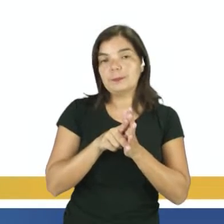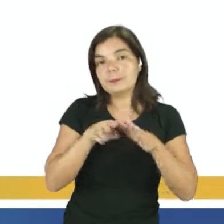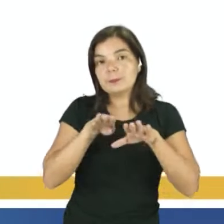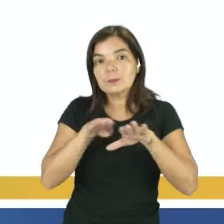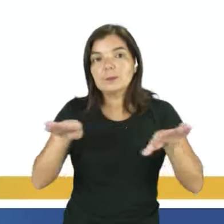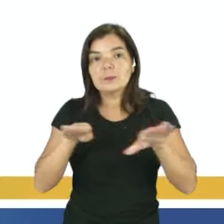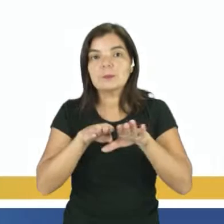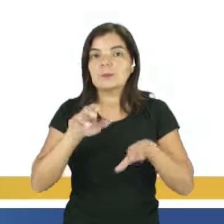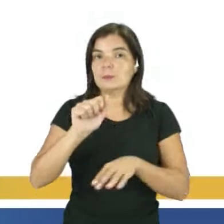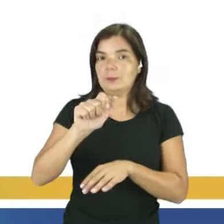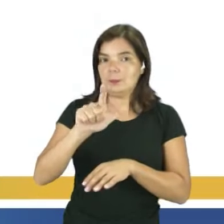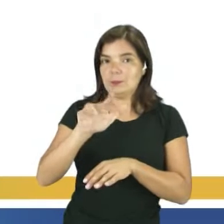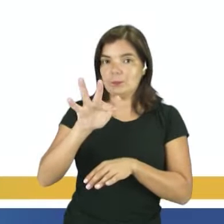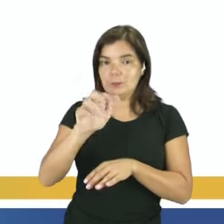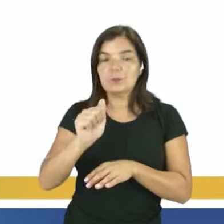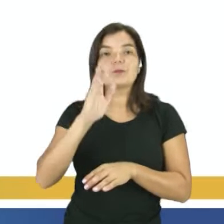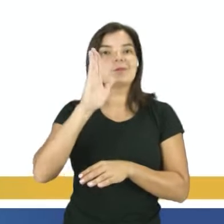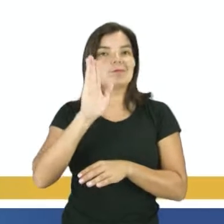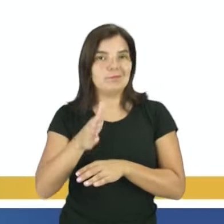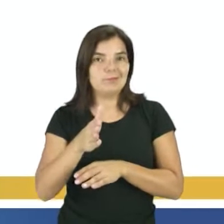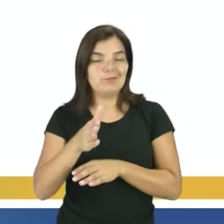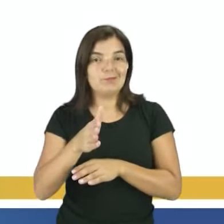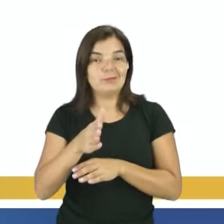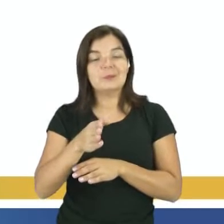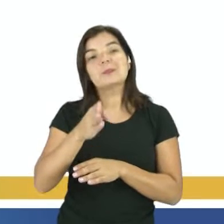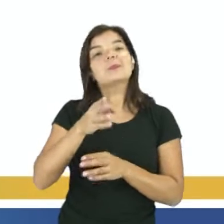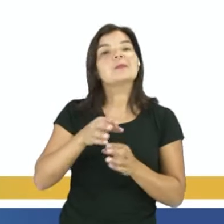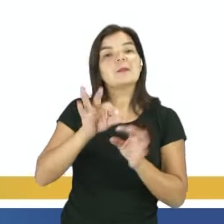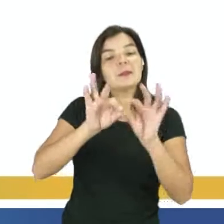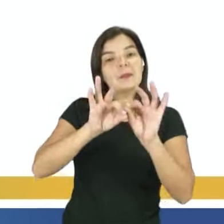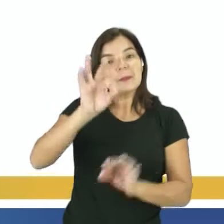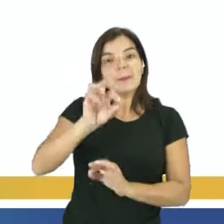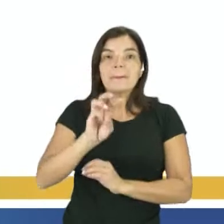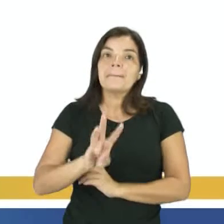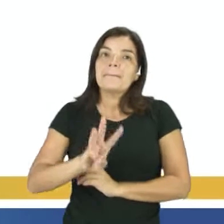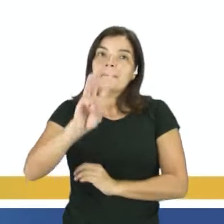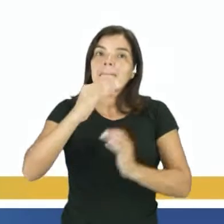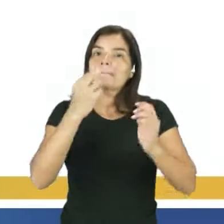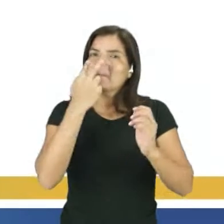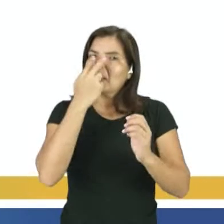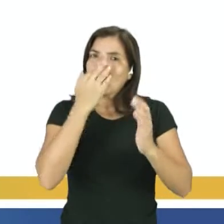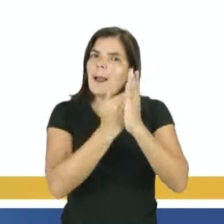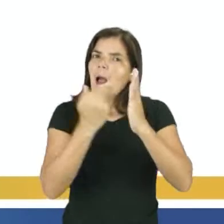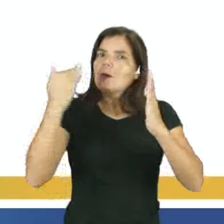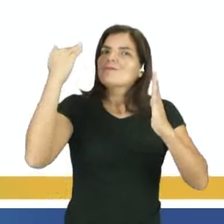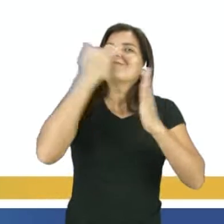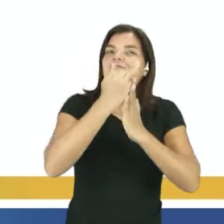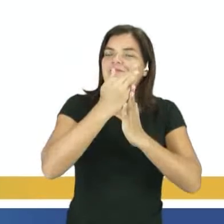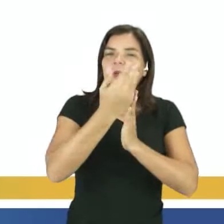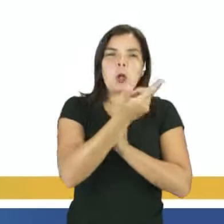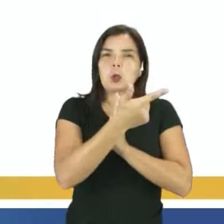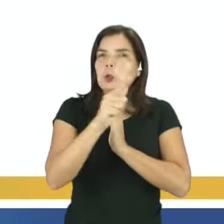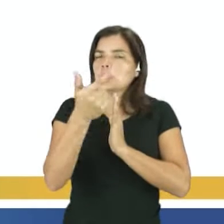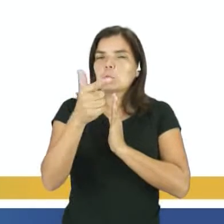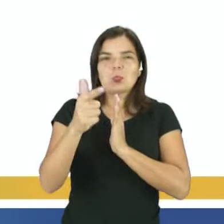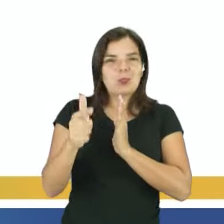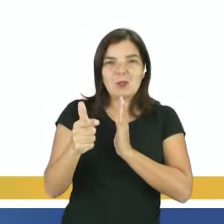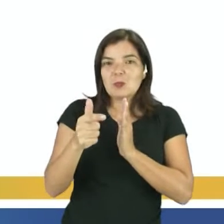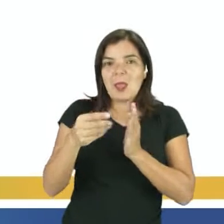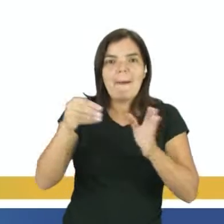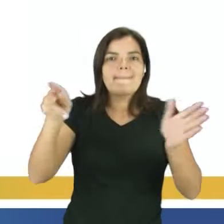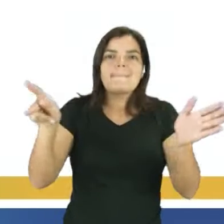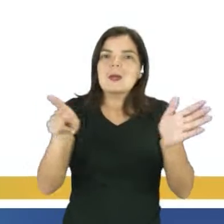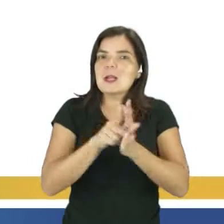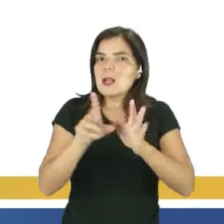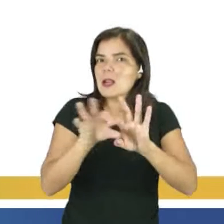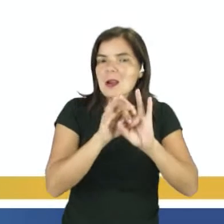pertencem ao plano alfa. Já a reta W parece que ela está acima do plano alfa. Ela não tem intersecção com o plano alfa, ou